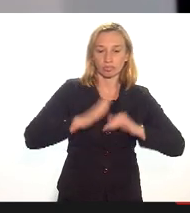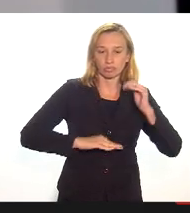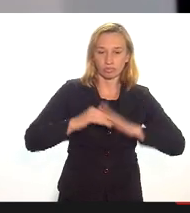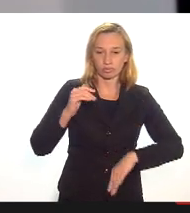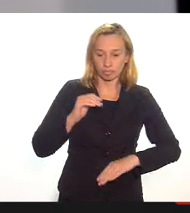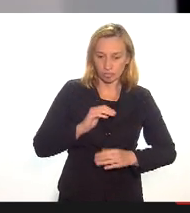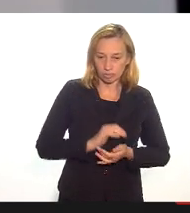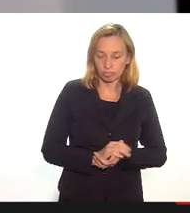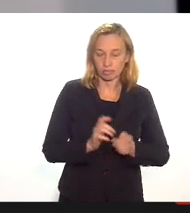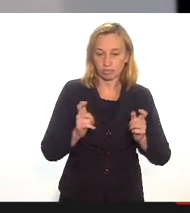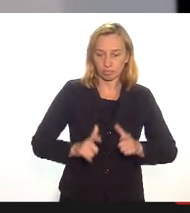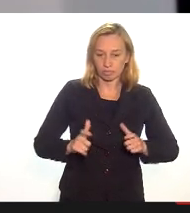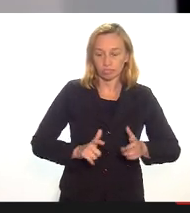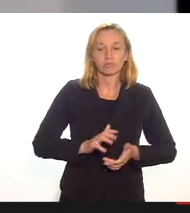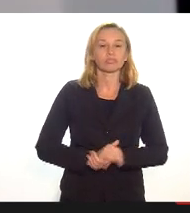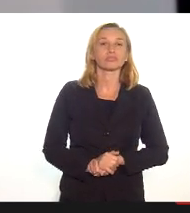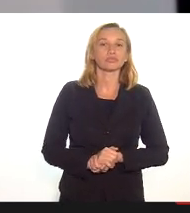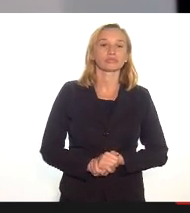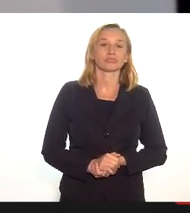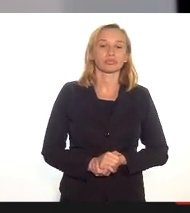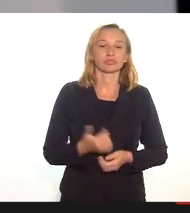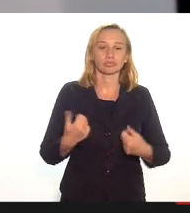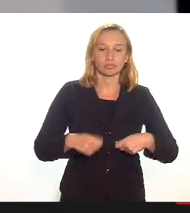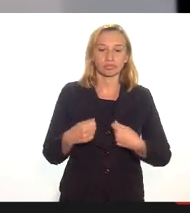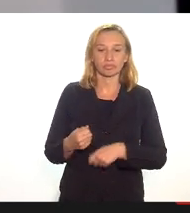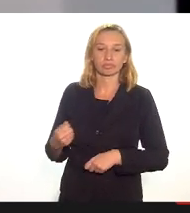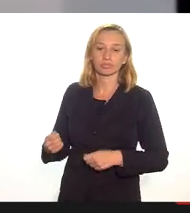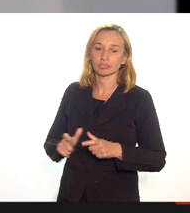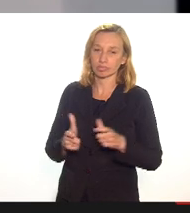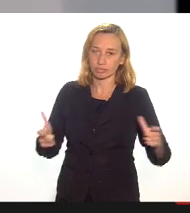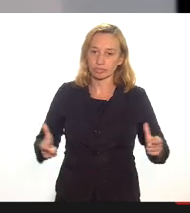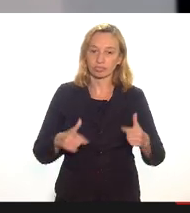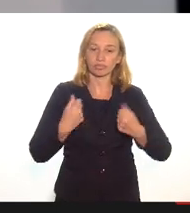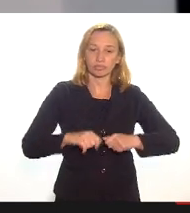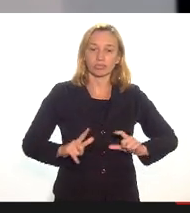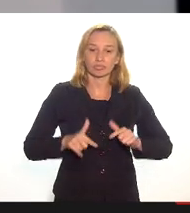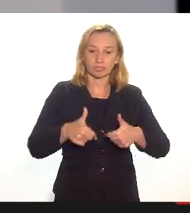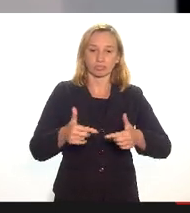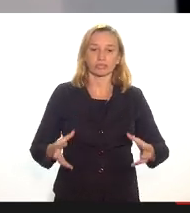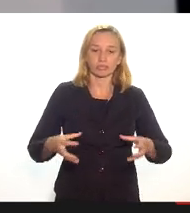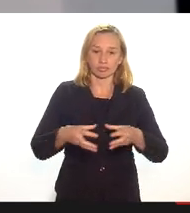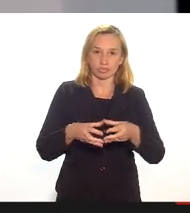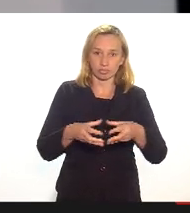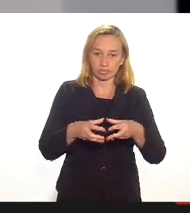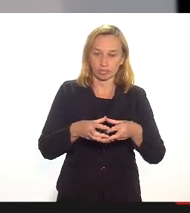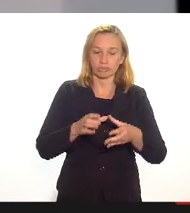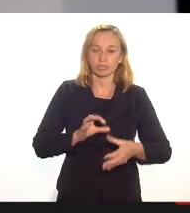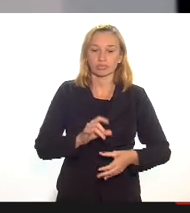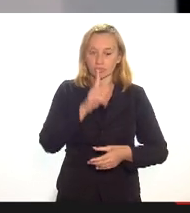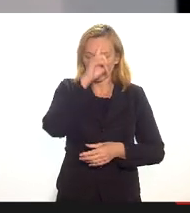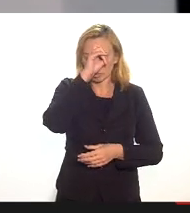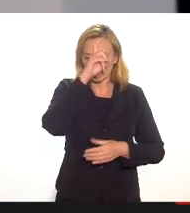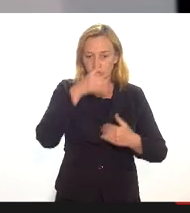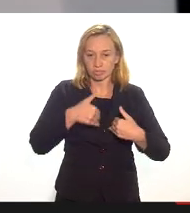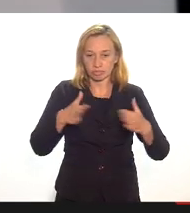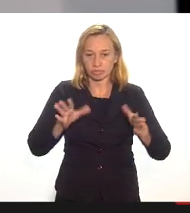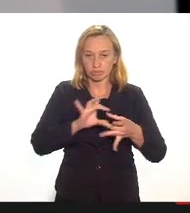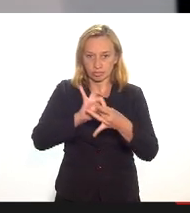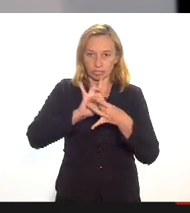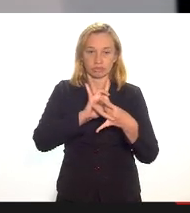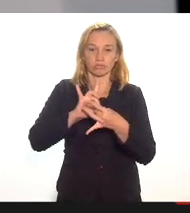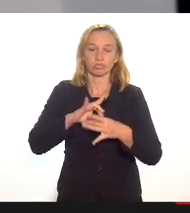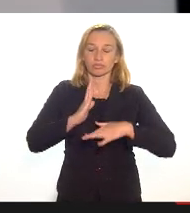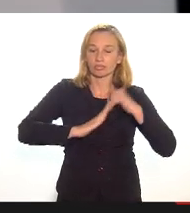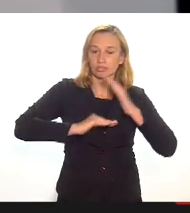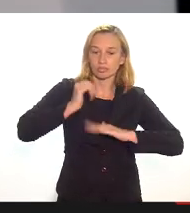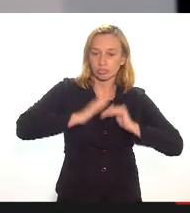absolutamente grande. Então, nós precisamos agir em conjunto, de fato, para que esses hospitais sejam munidos, né, de